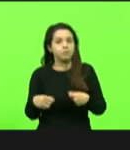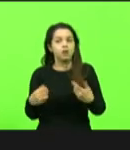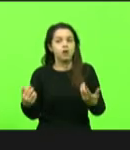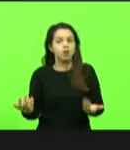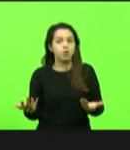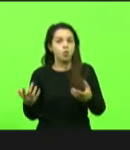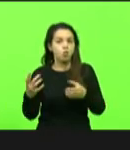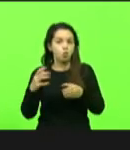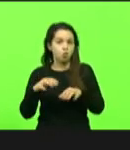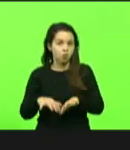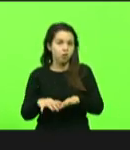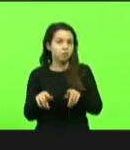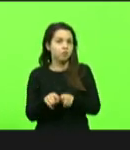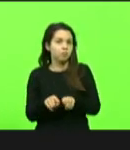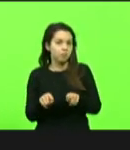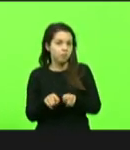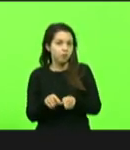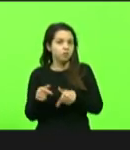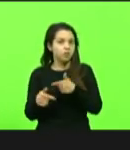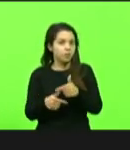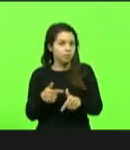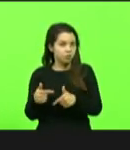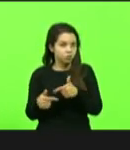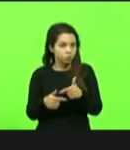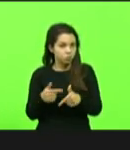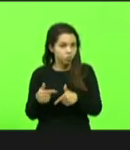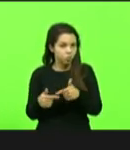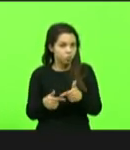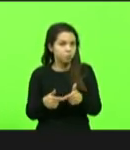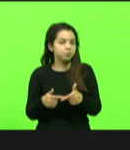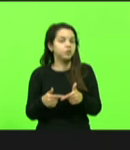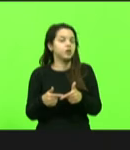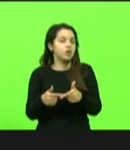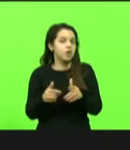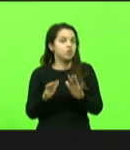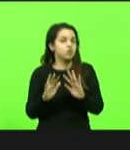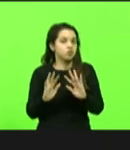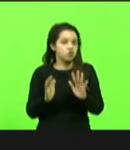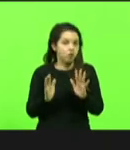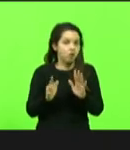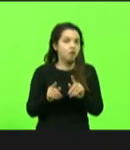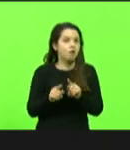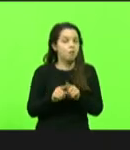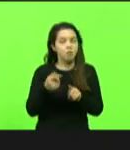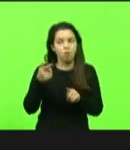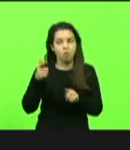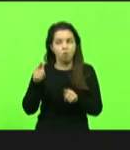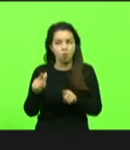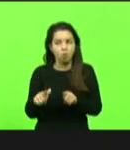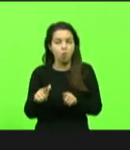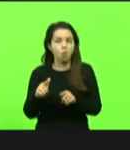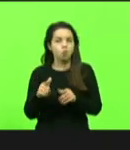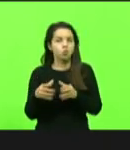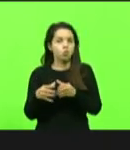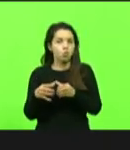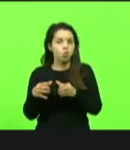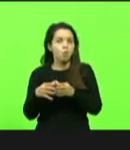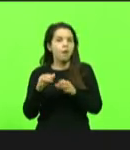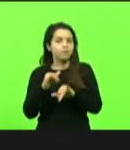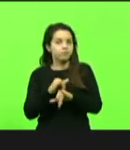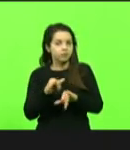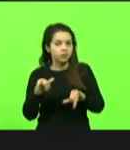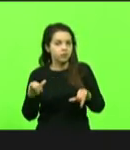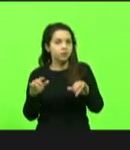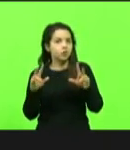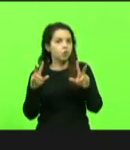da CIB, também saiu essa informação, acompanhada pelo COEGEMAS, pelo Comitê SUA Santa Catarina, e tal nota não